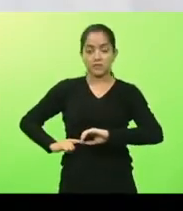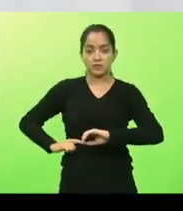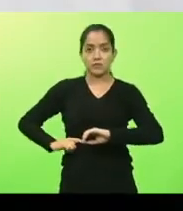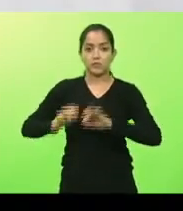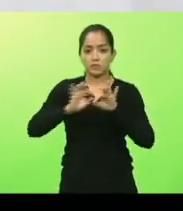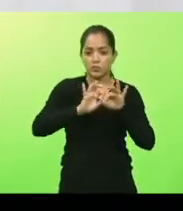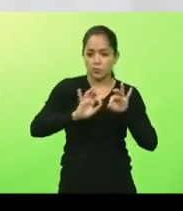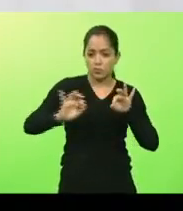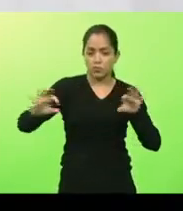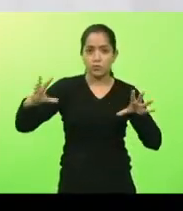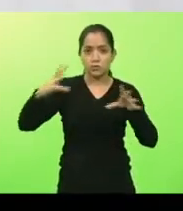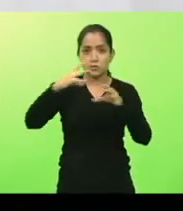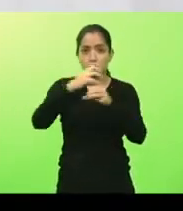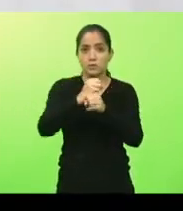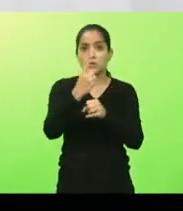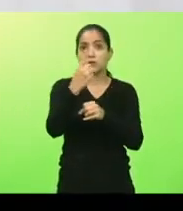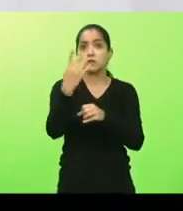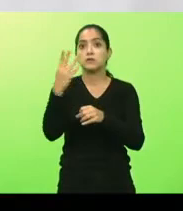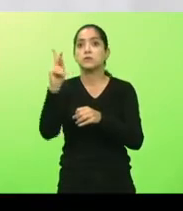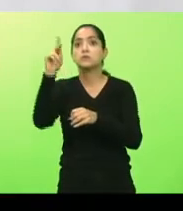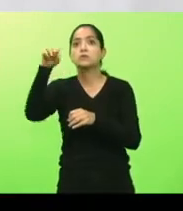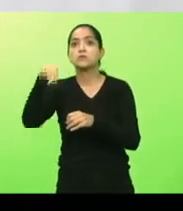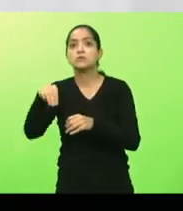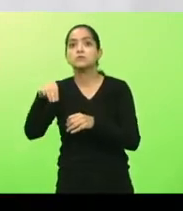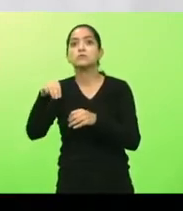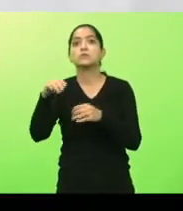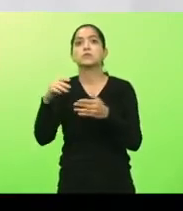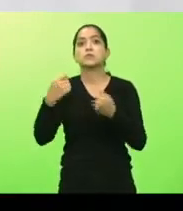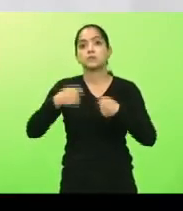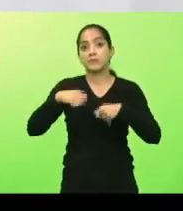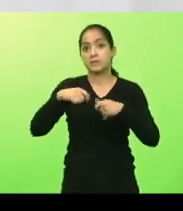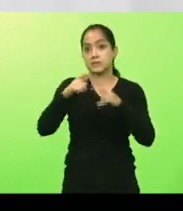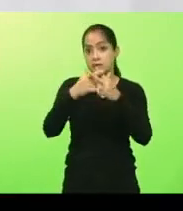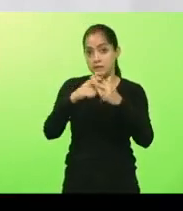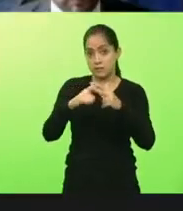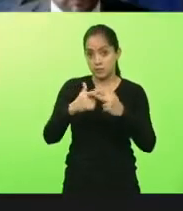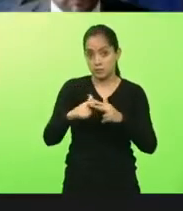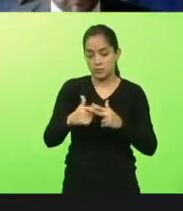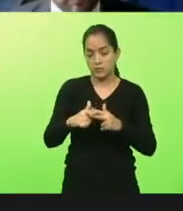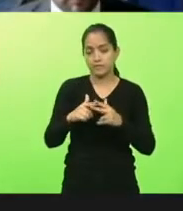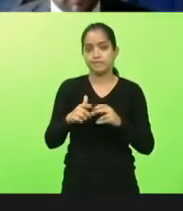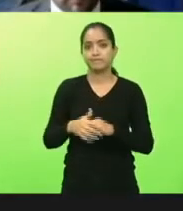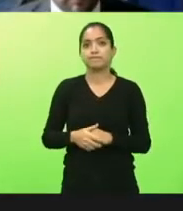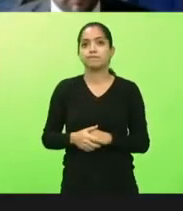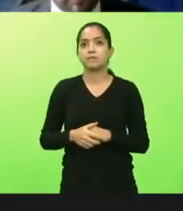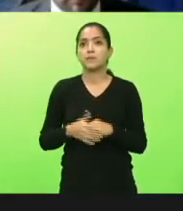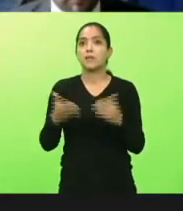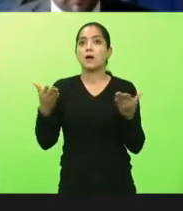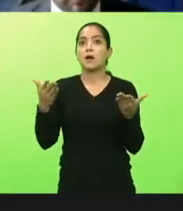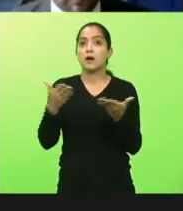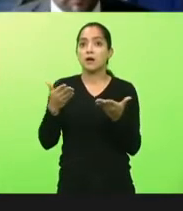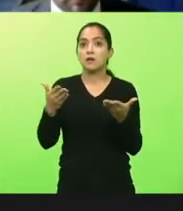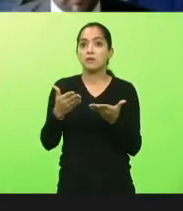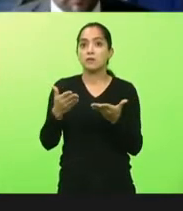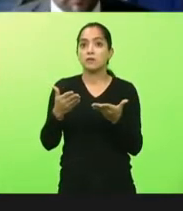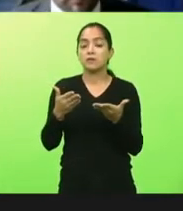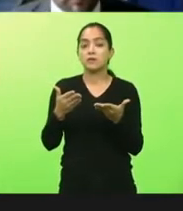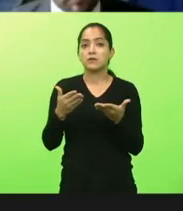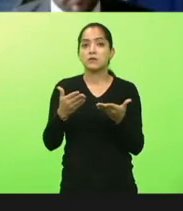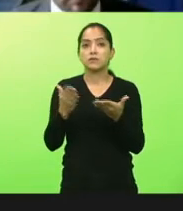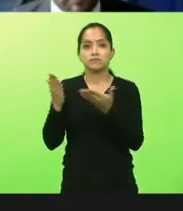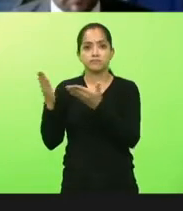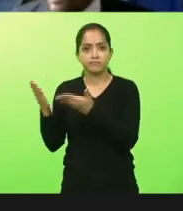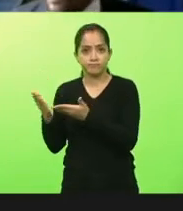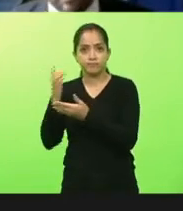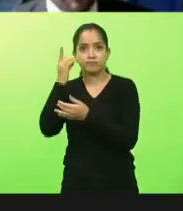que vai resolver um grande problema dos dois municípios. Seria isso, senhores deputados, seria isso, senhor presidente. Eu passo a palavra aí ao